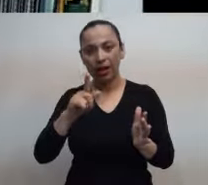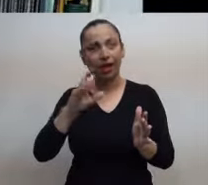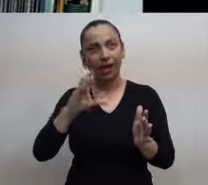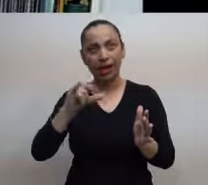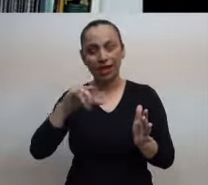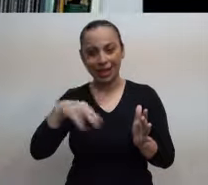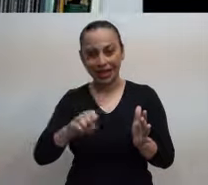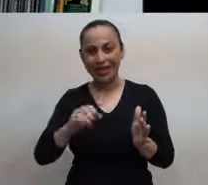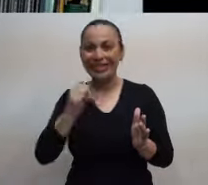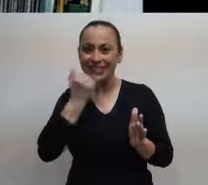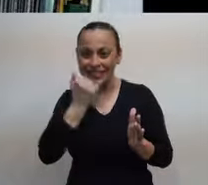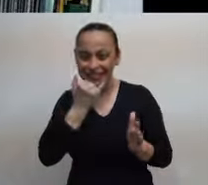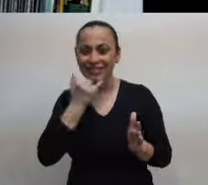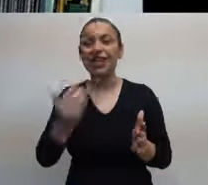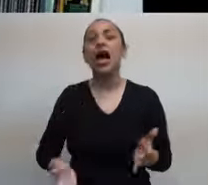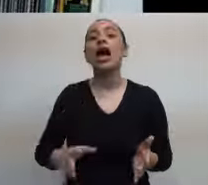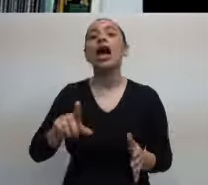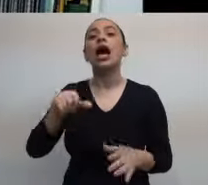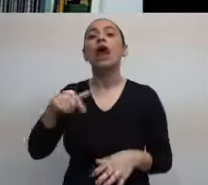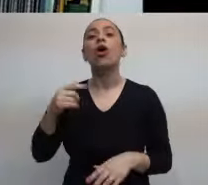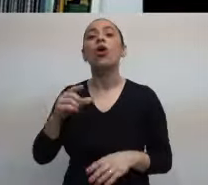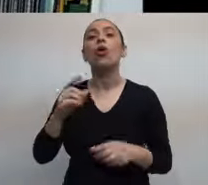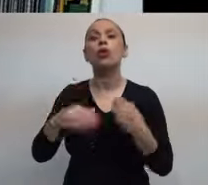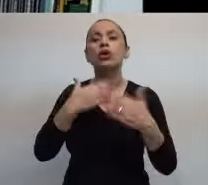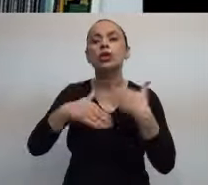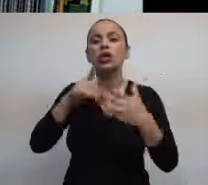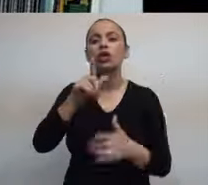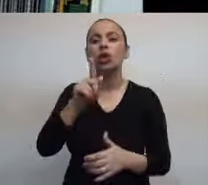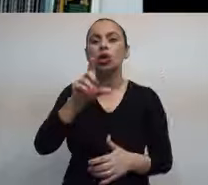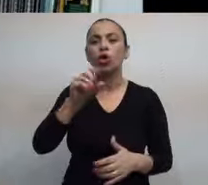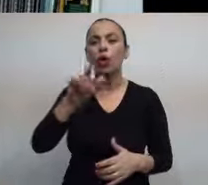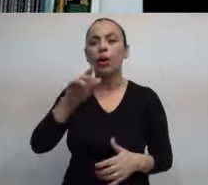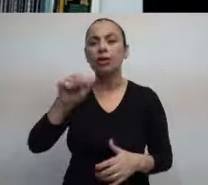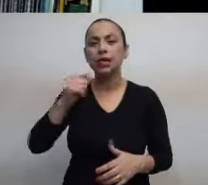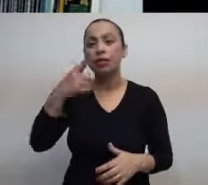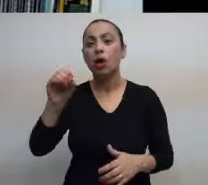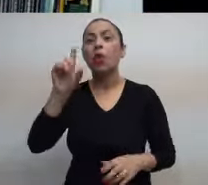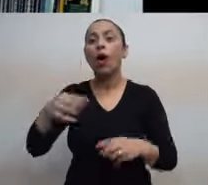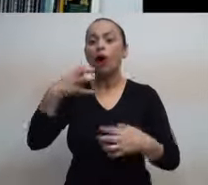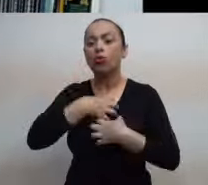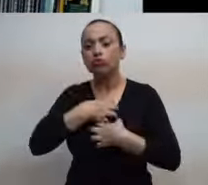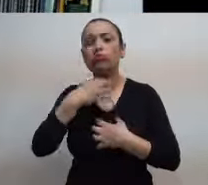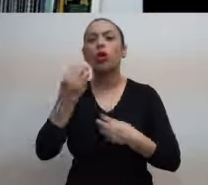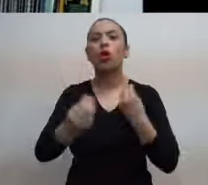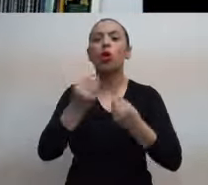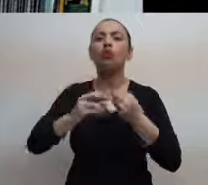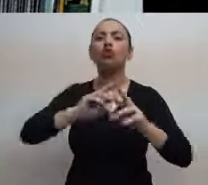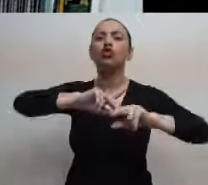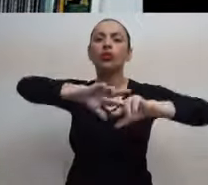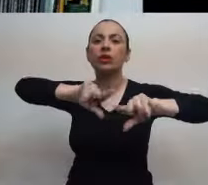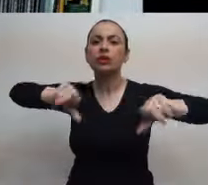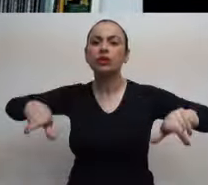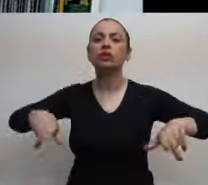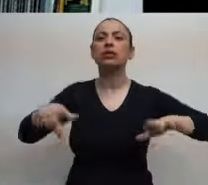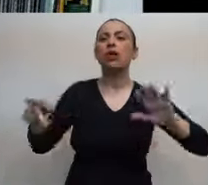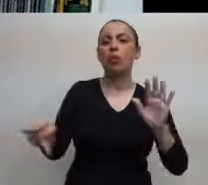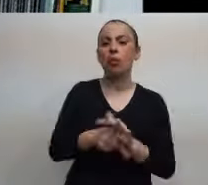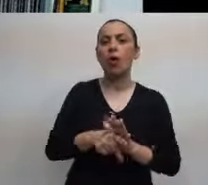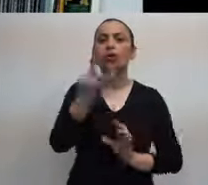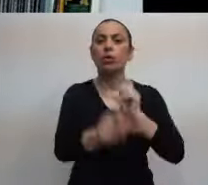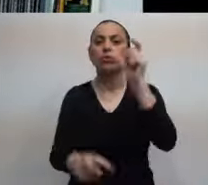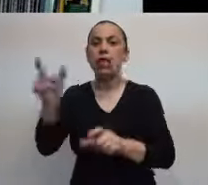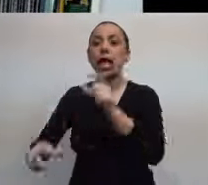de Canclini, o processo de globalização é um mecanismo de diferenciação dos indivíduos,